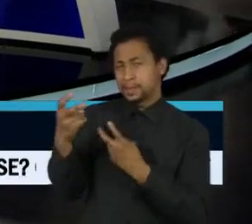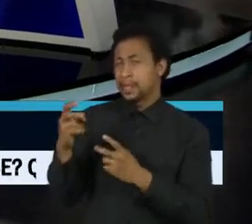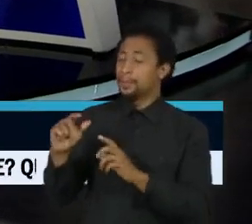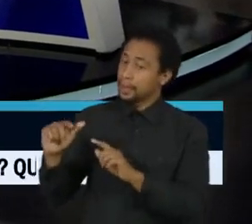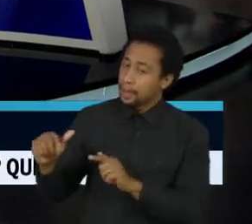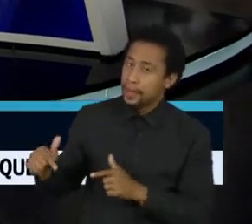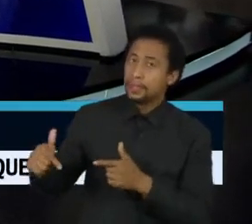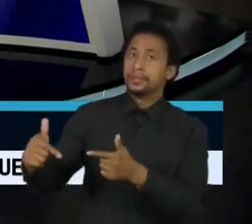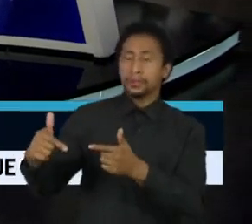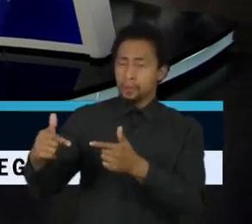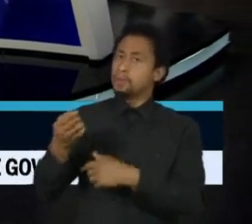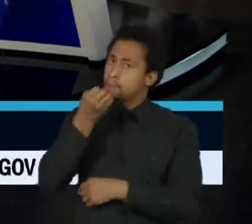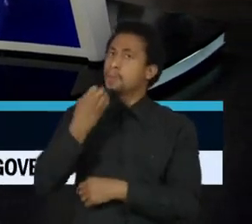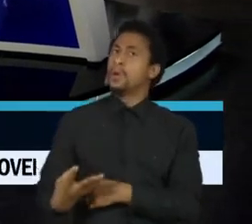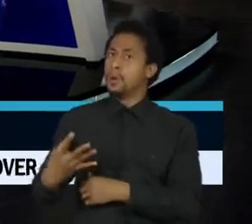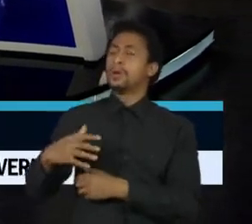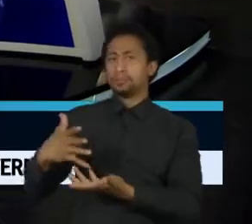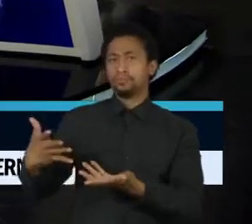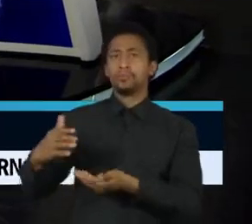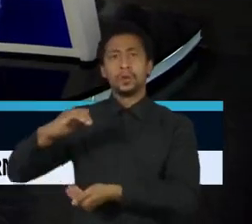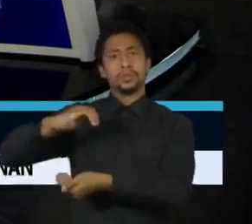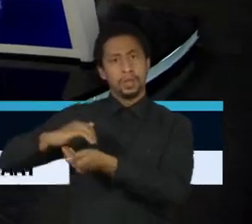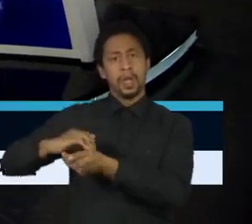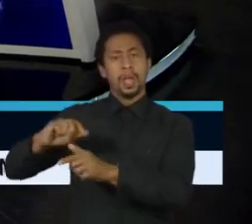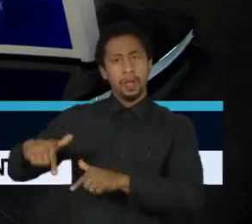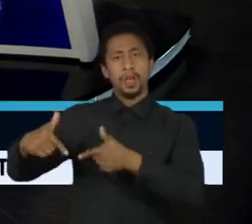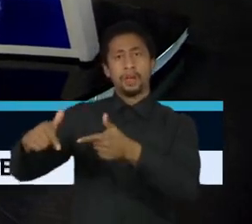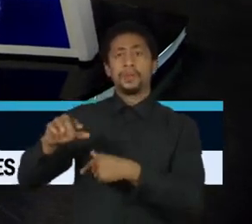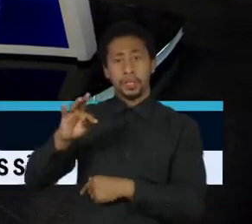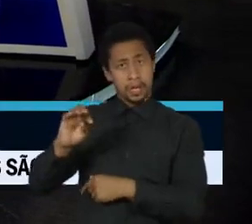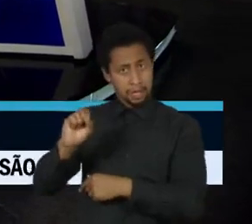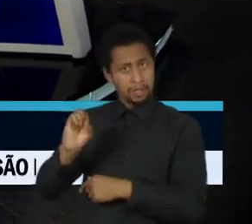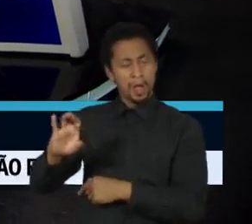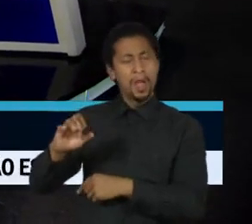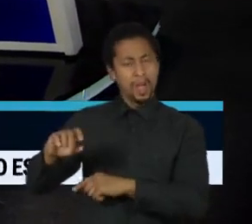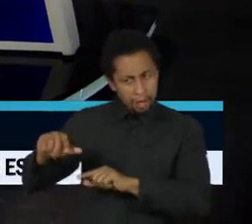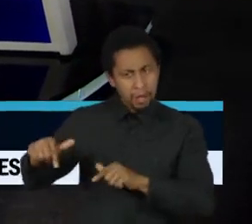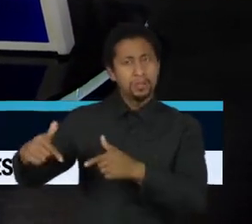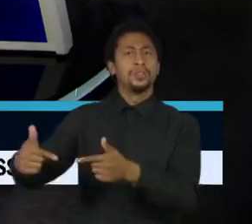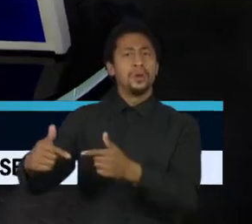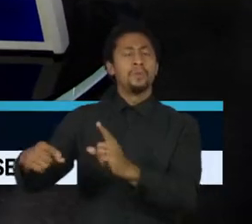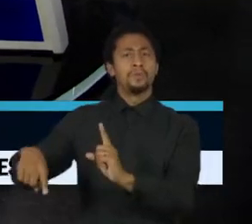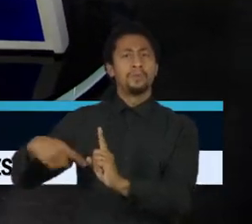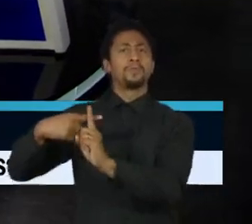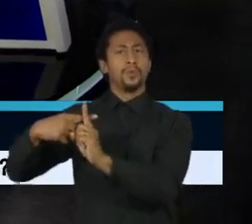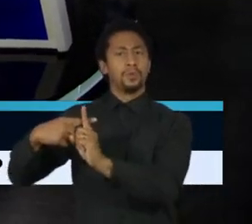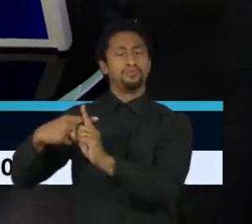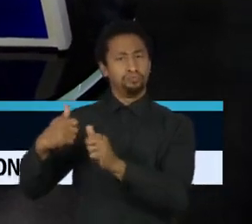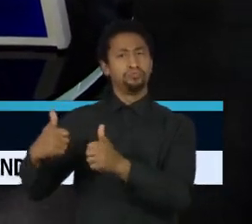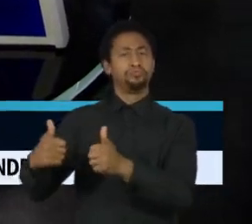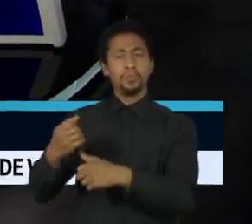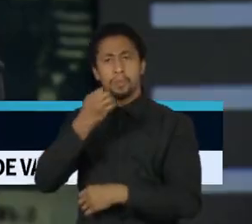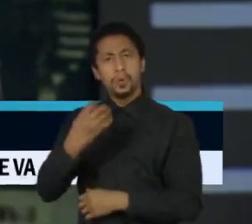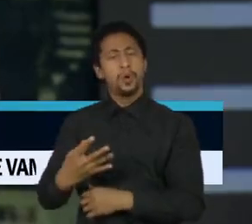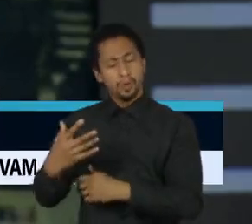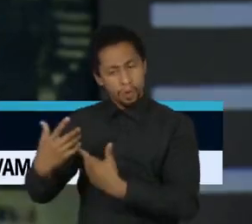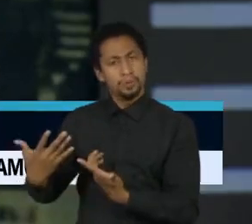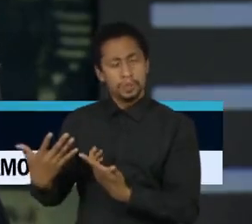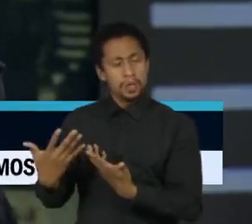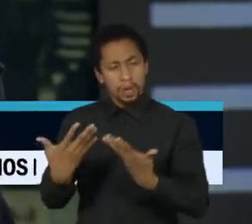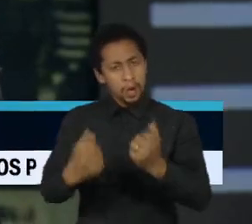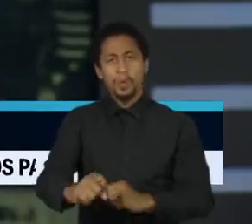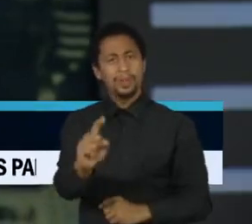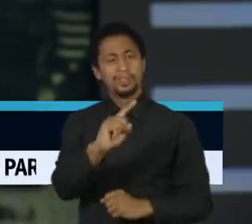por parte do Supremo Tribunal Federal por parte do Superior Tribunal Eleitoral na medida em que ele a imagem a esses ataques